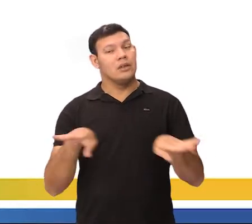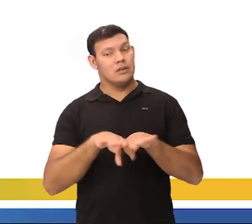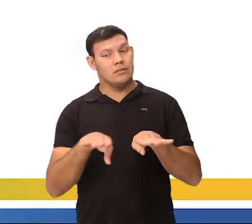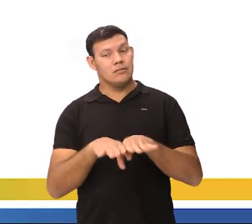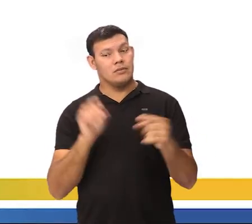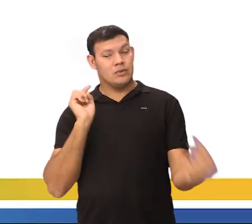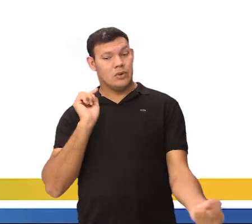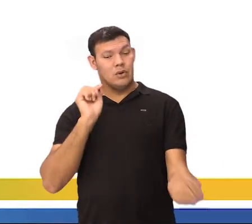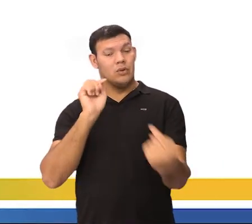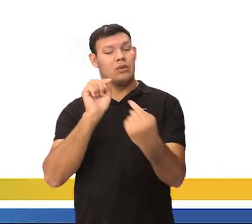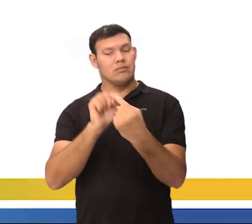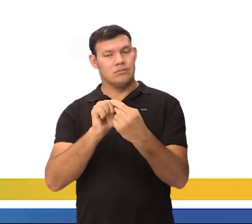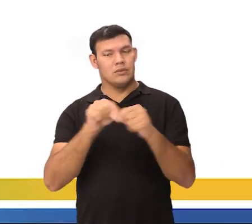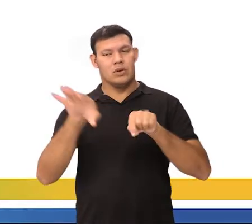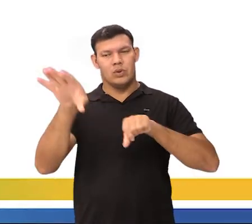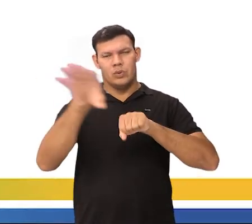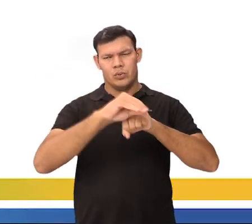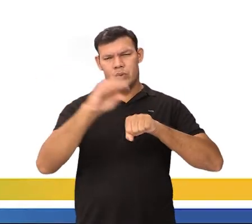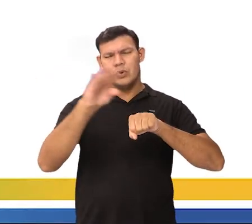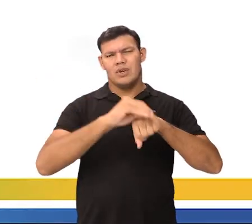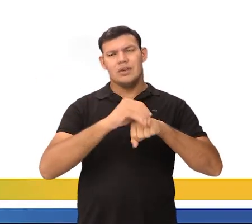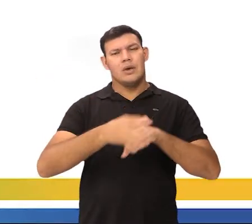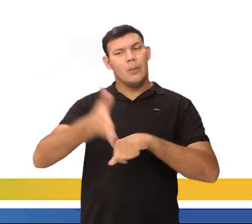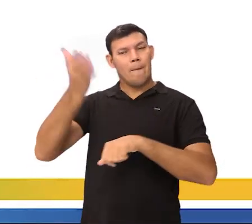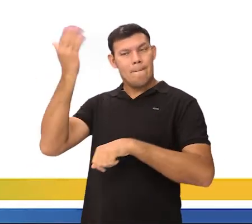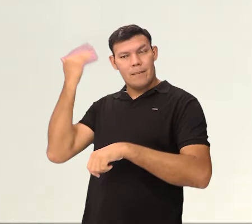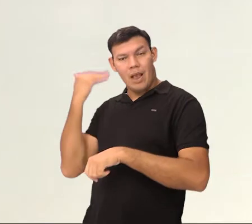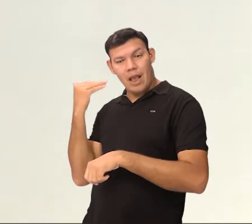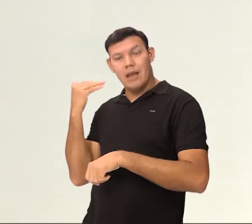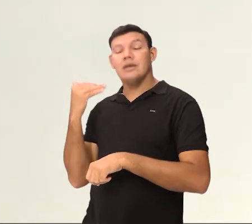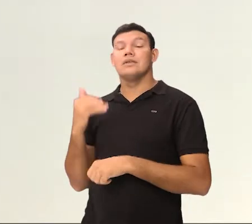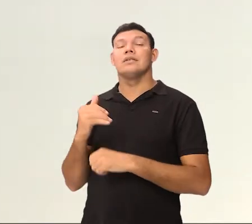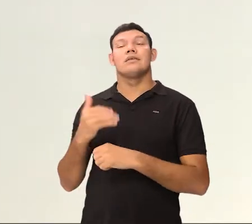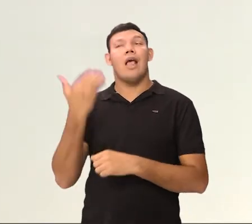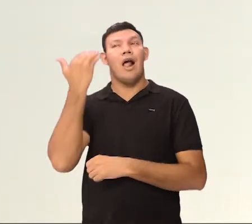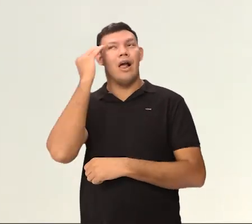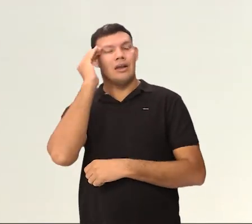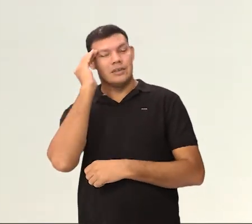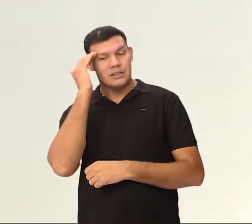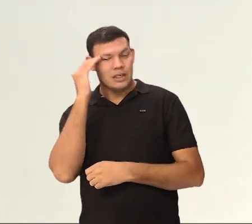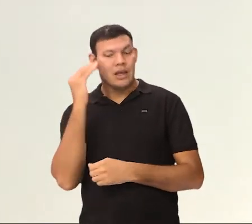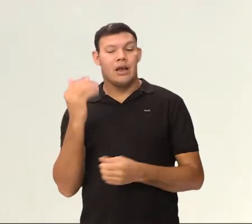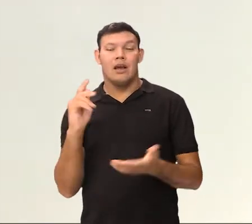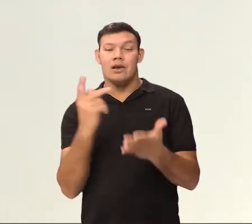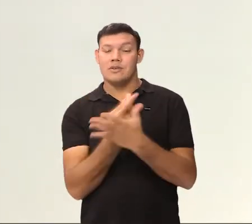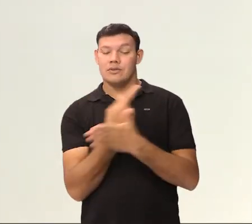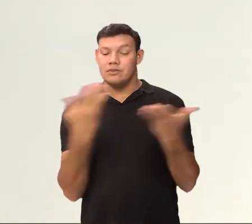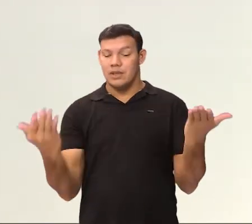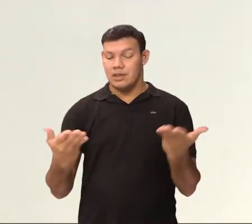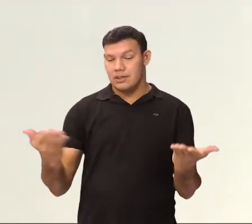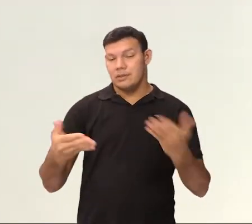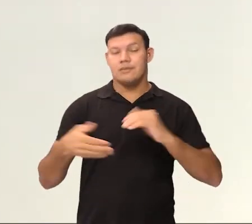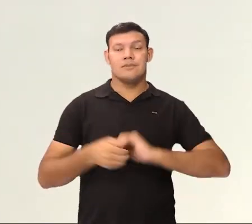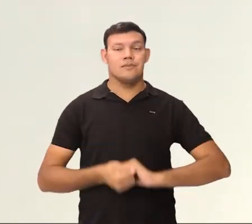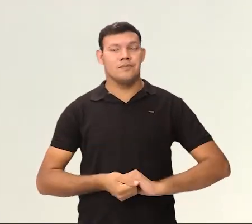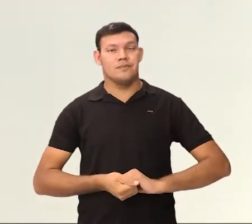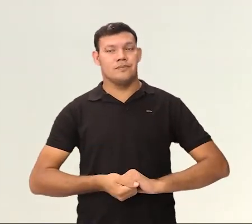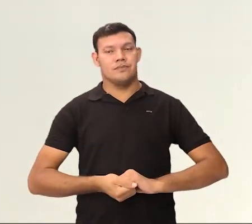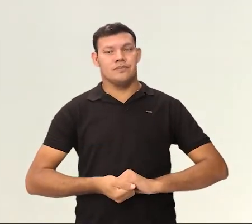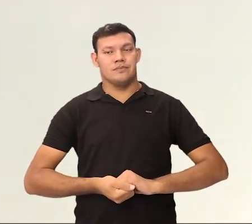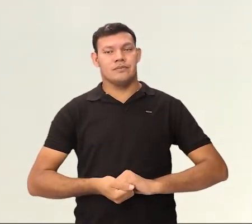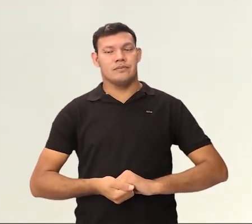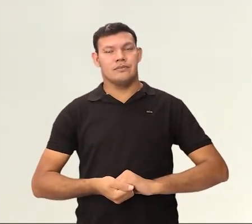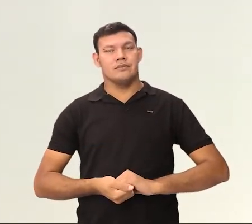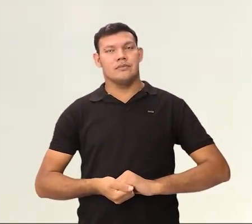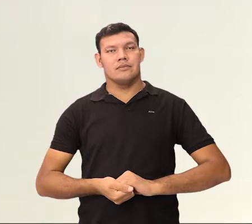objetivo sempre da gente aprender o que passou para tentar entender o que está passando, certo? No presente. E